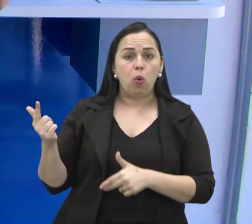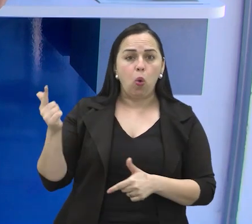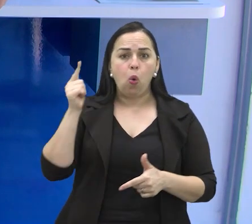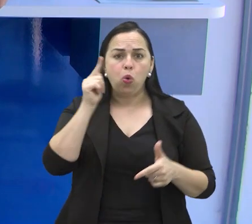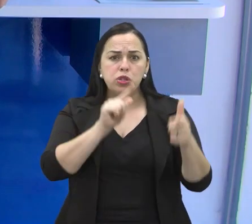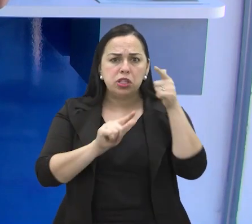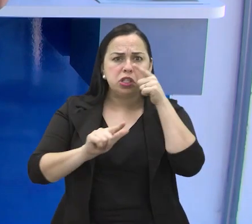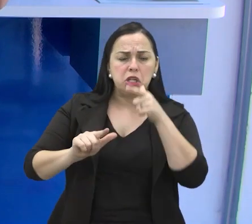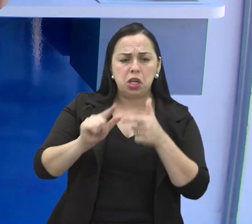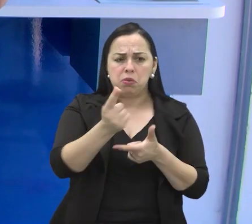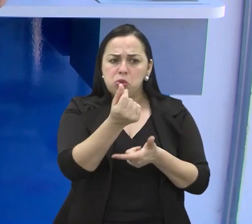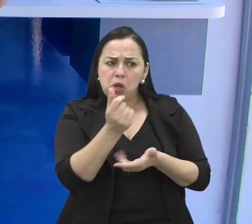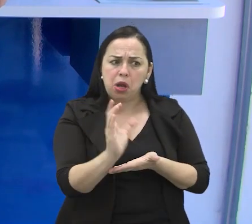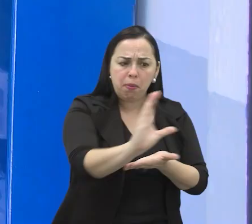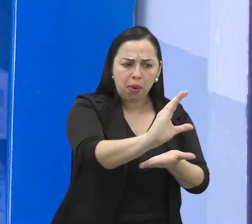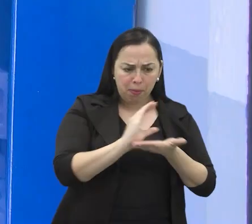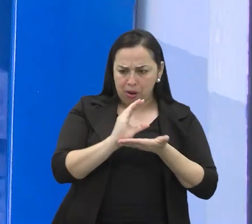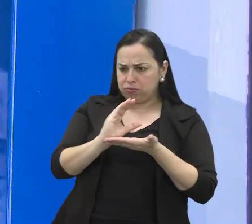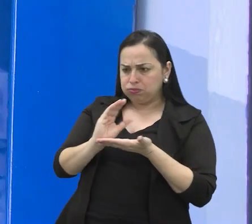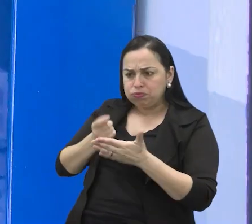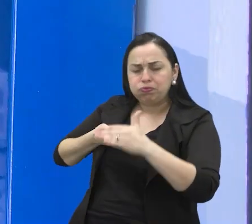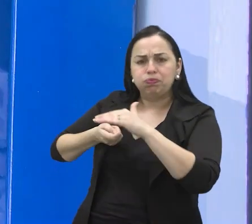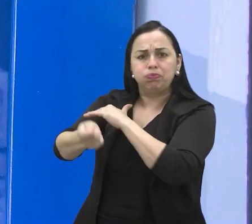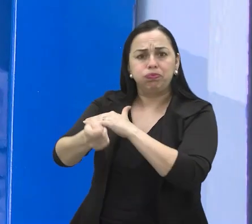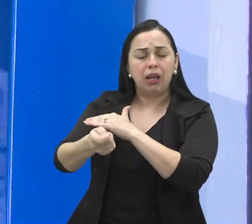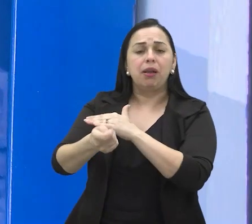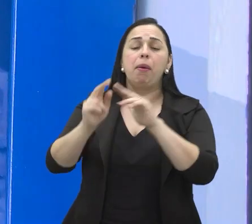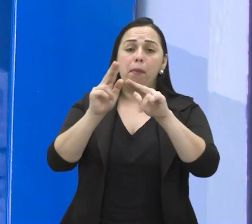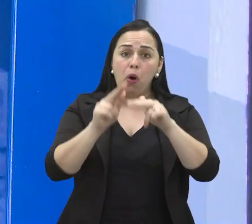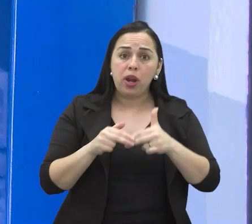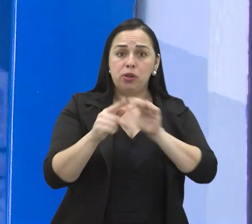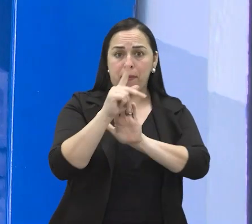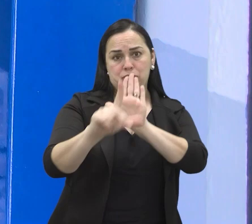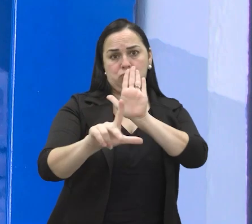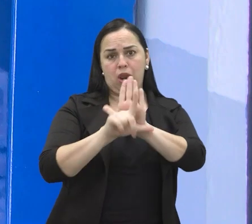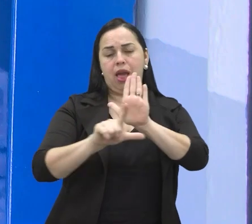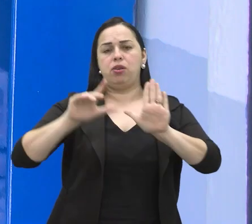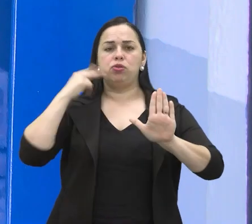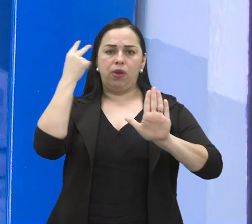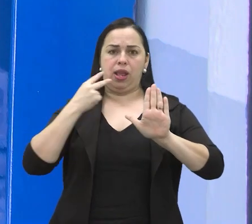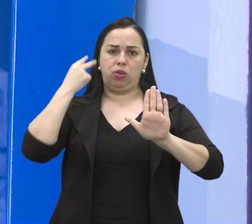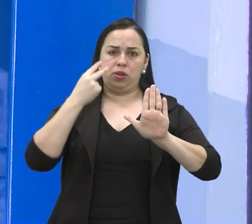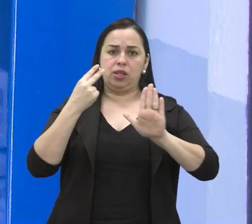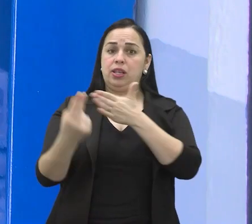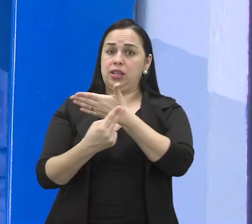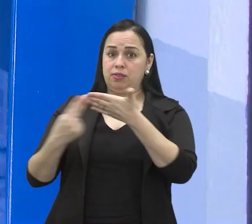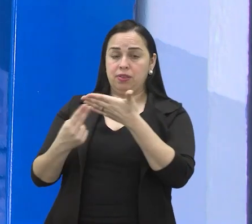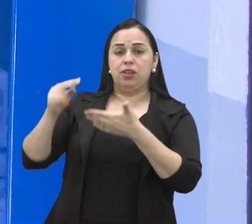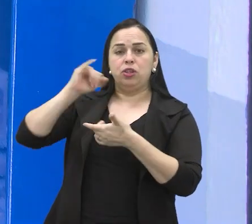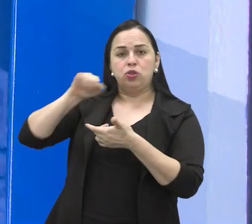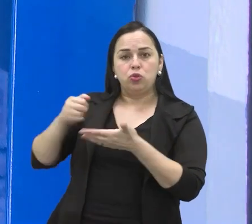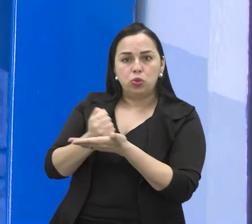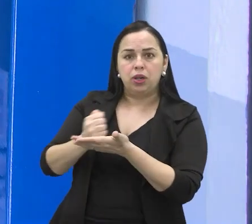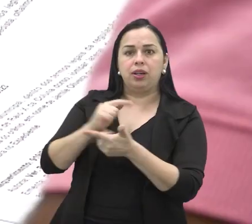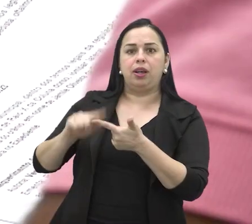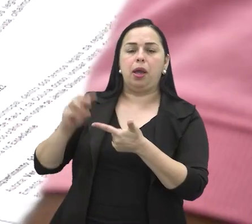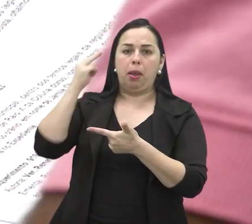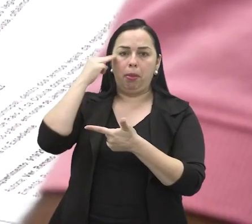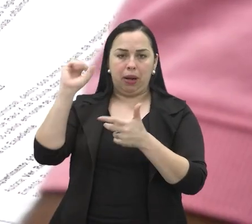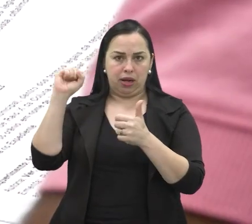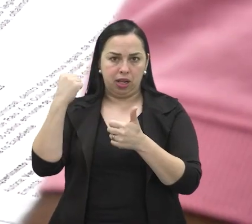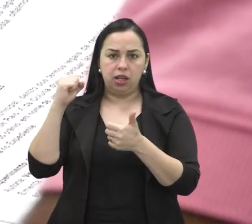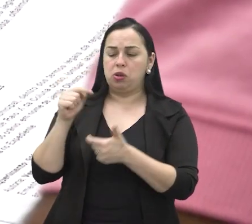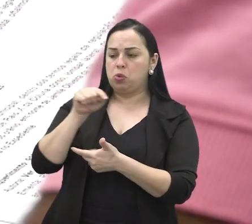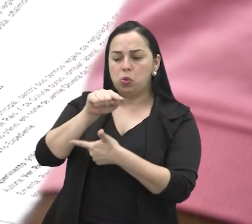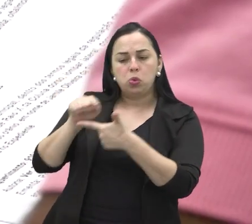movimenta muito dinheiro. E para conseguir reverter esses valores arrecadados aos cofres públicos, a